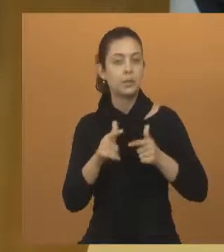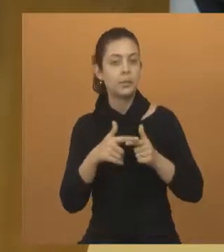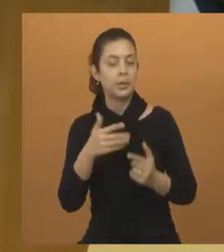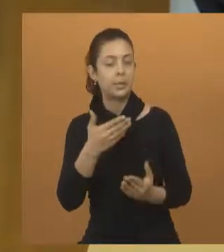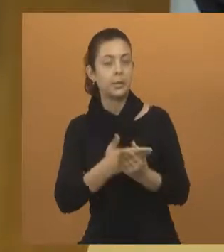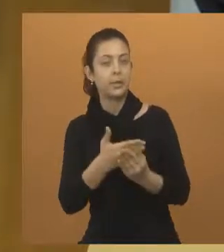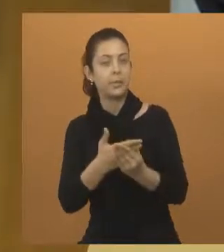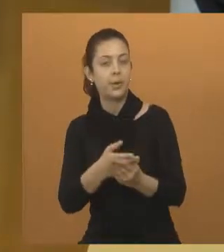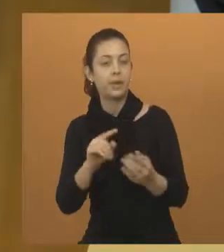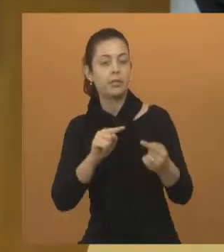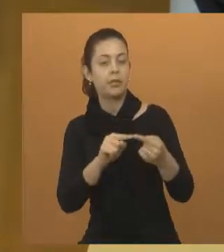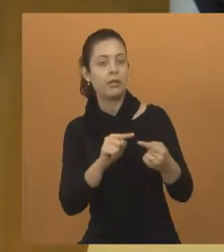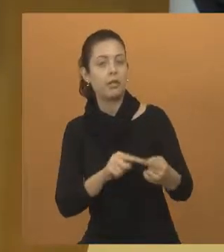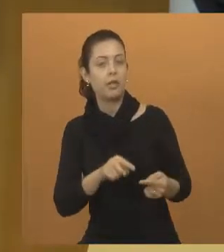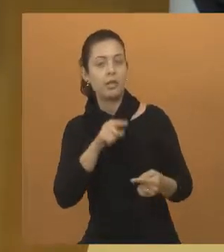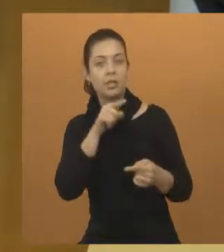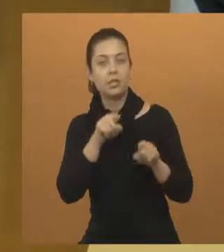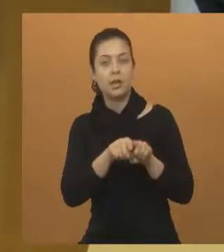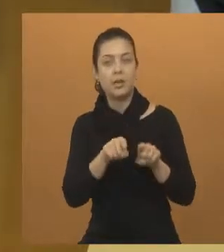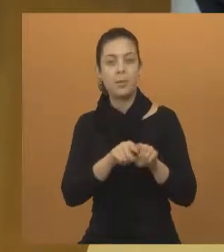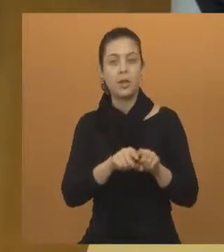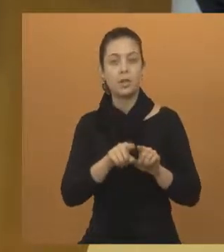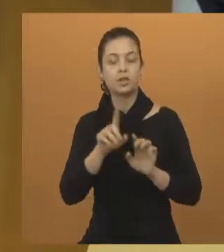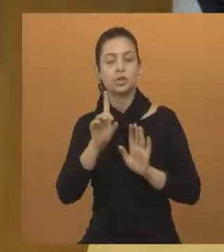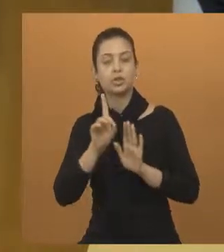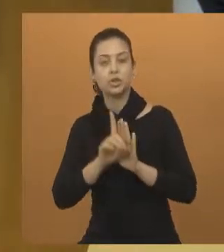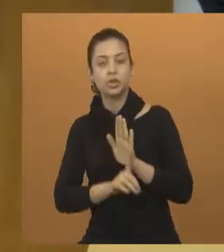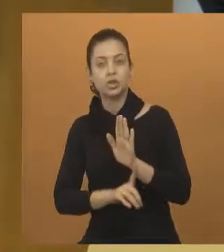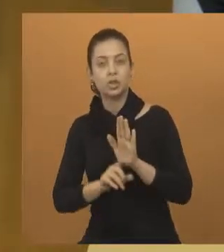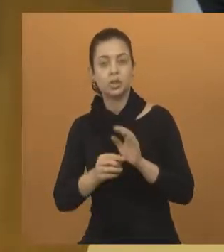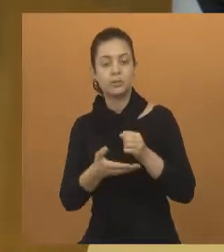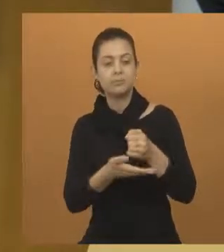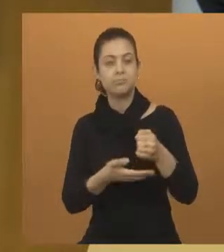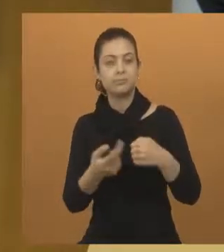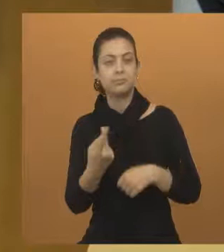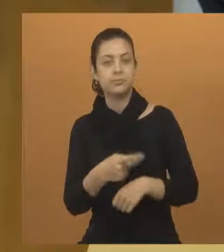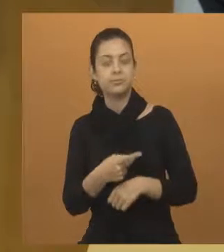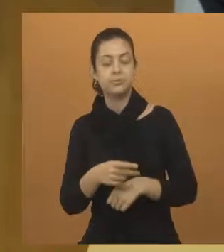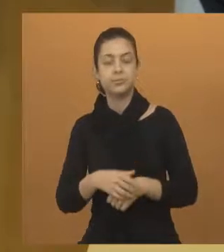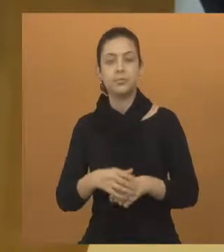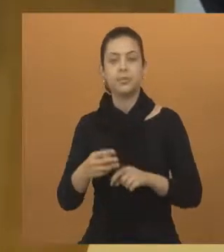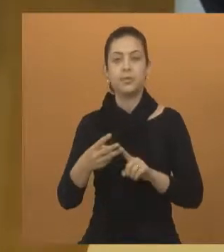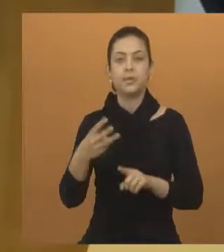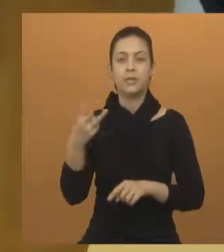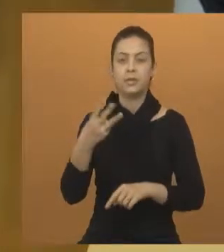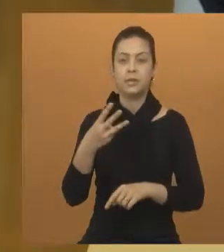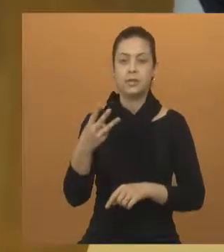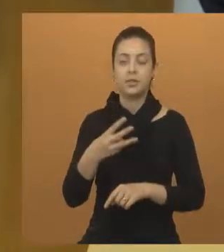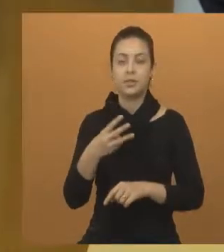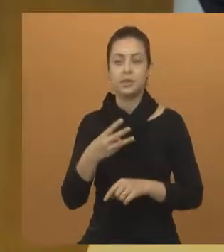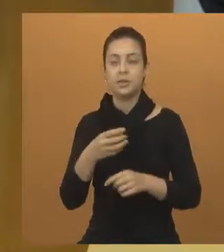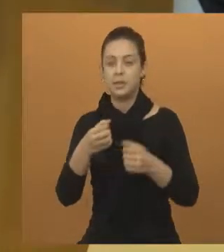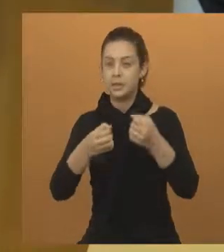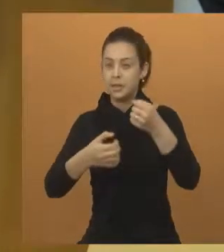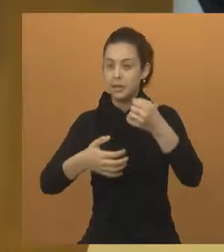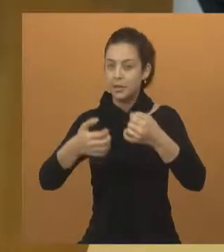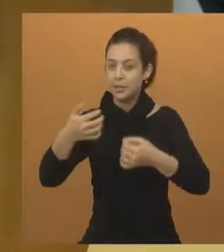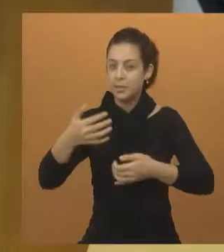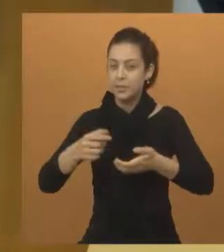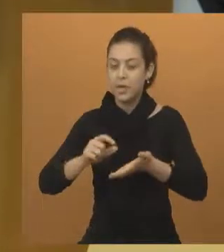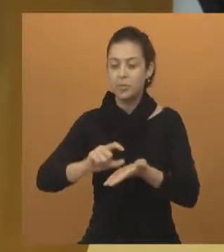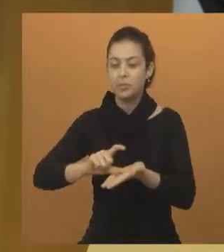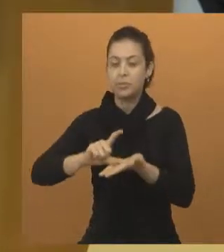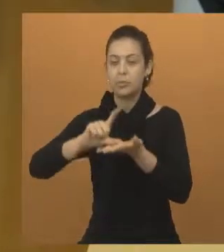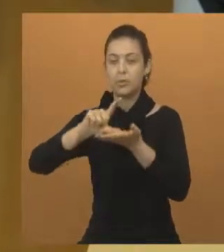relativos, renunciando ao direito sobre o qual se fundamentem. 3. Especificar o montante